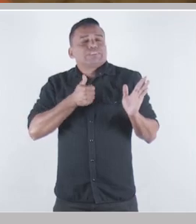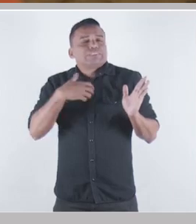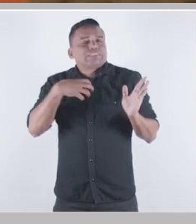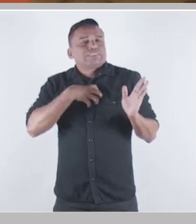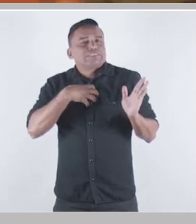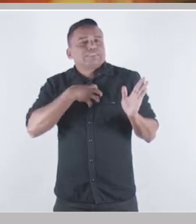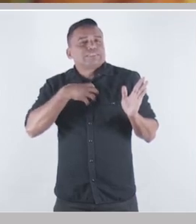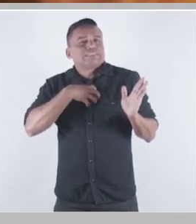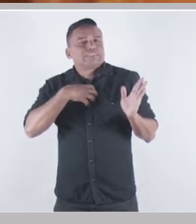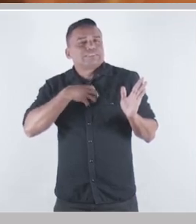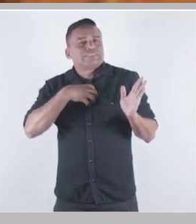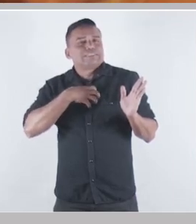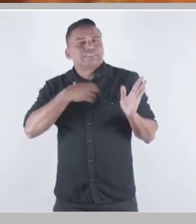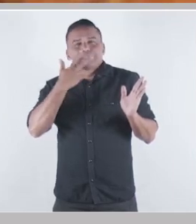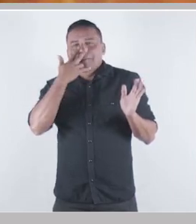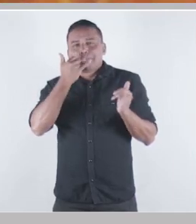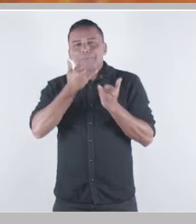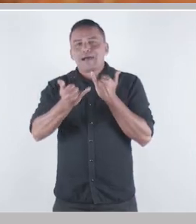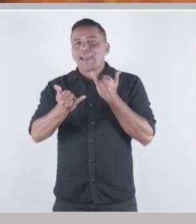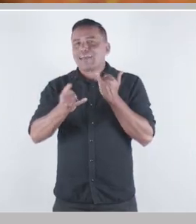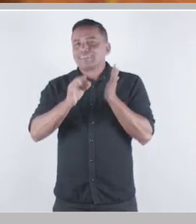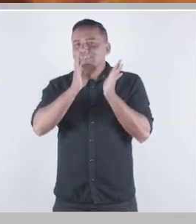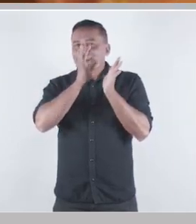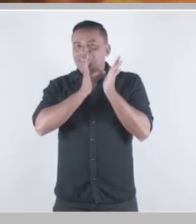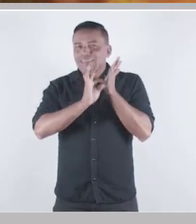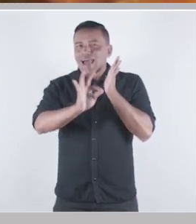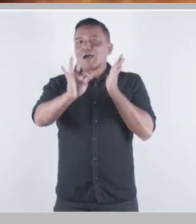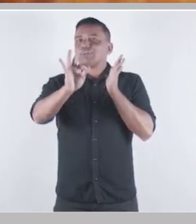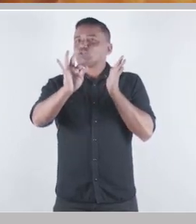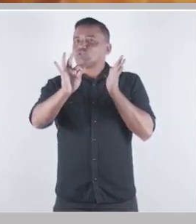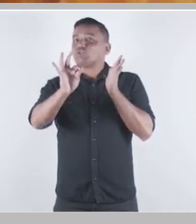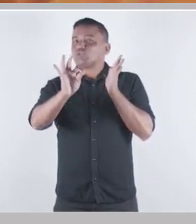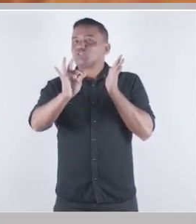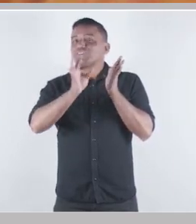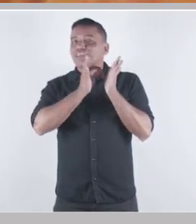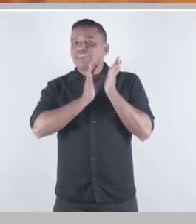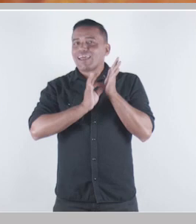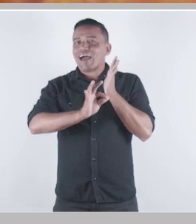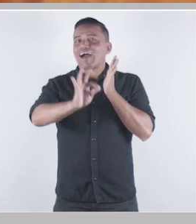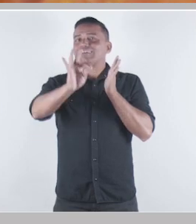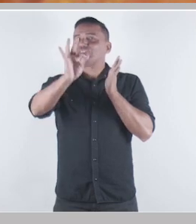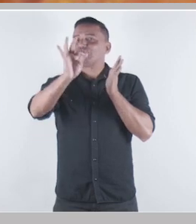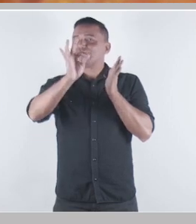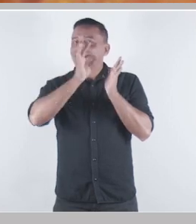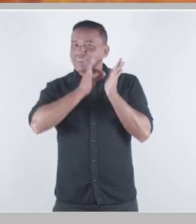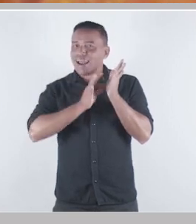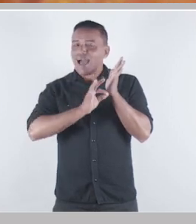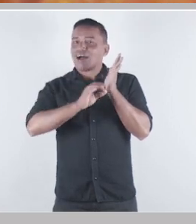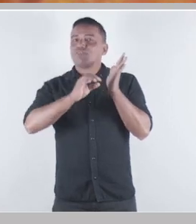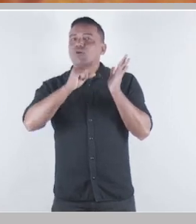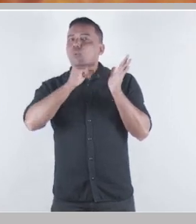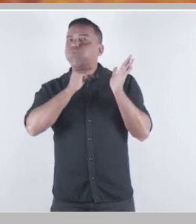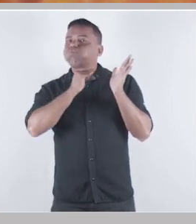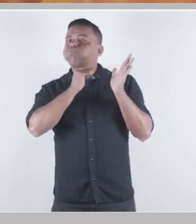sensação de traçar, e um traço ele vir um pouco mais grosso